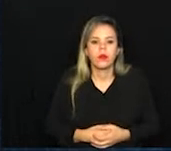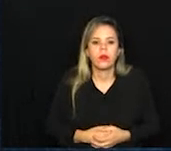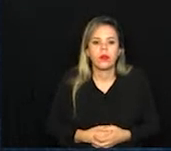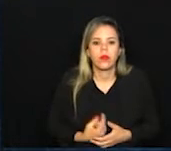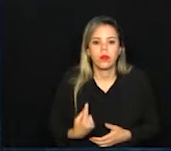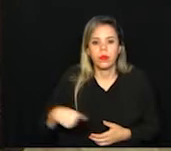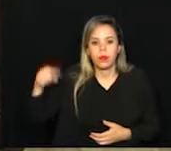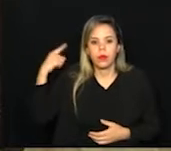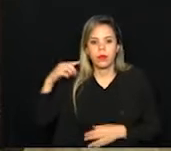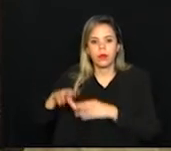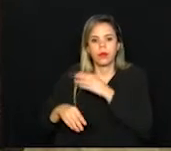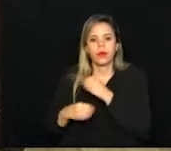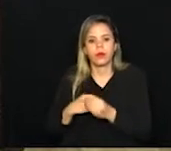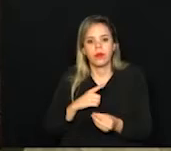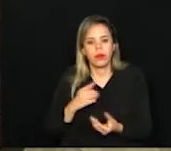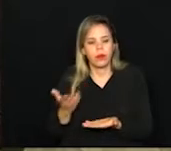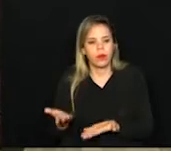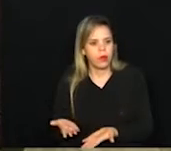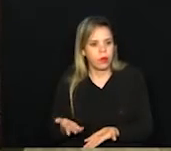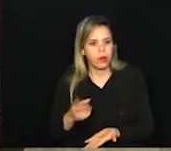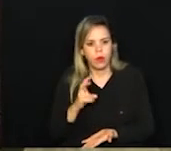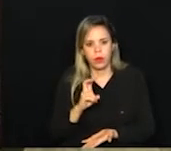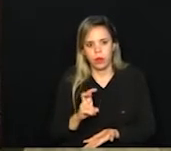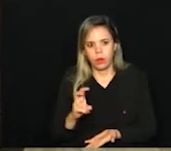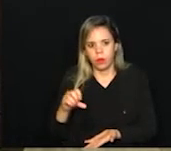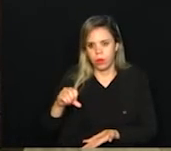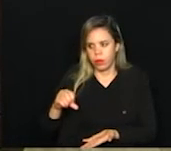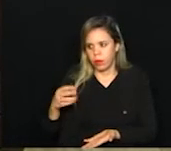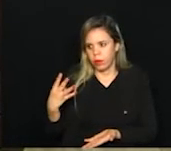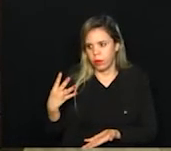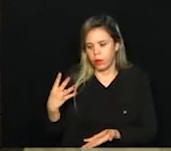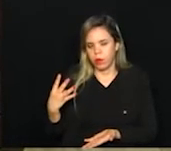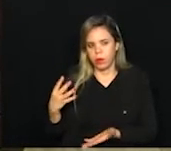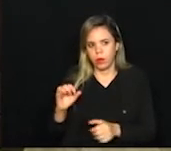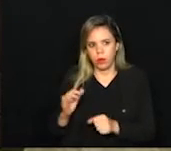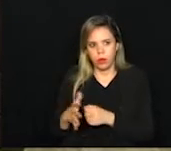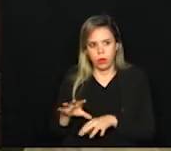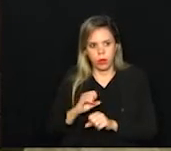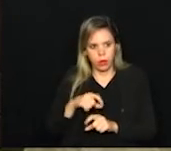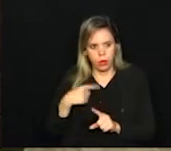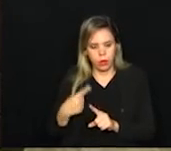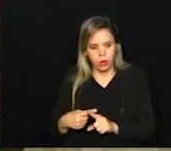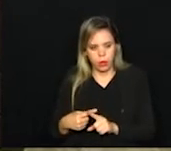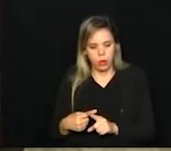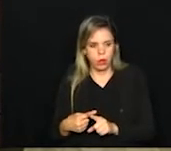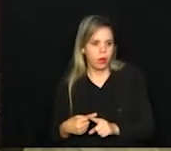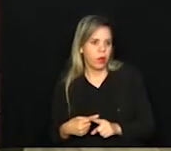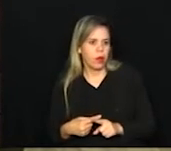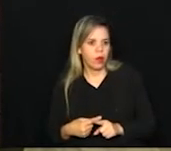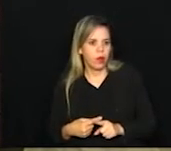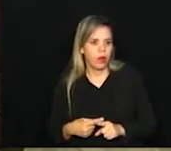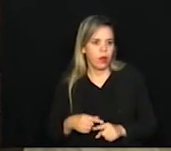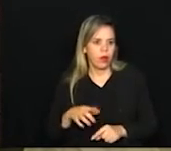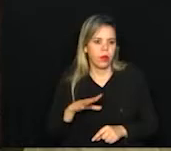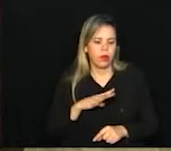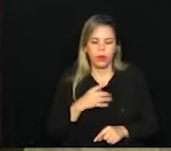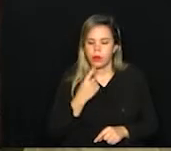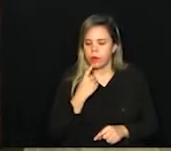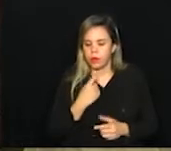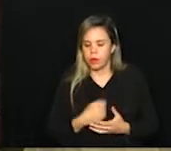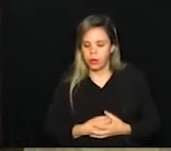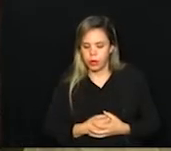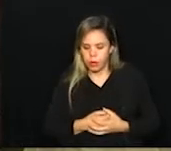a última atualização que nós recebemos, 594 casos a mais da Covid-19 no município